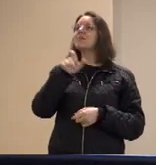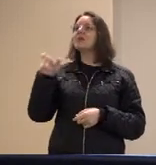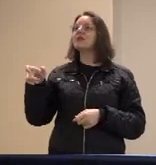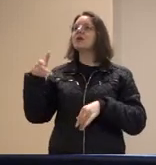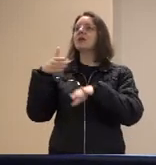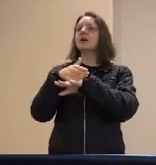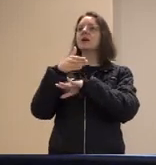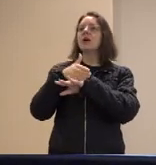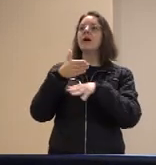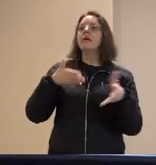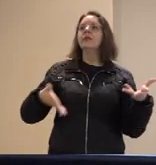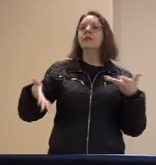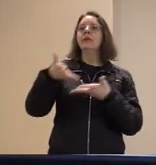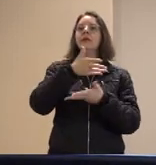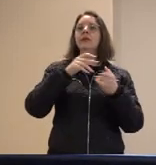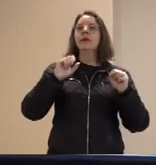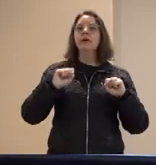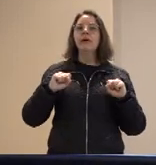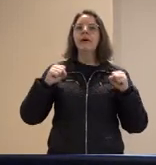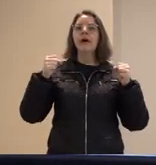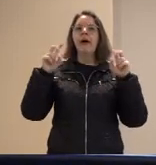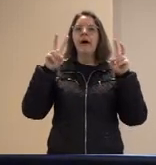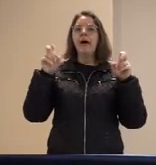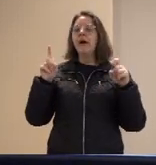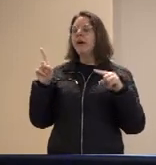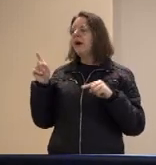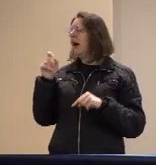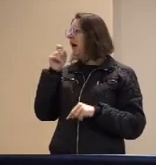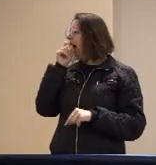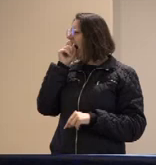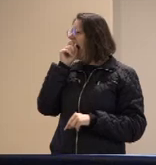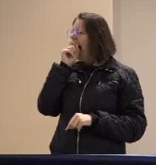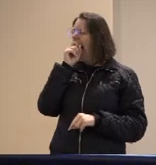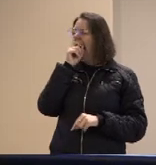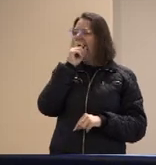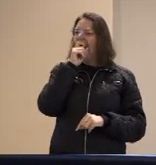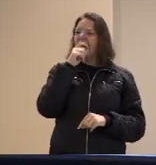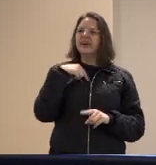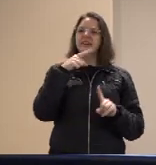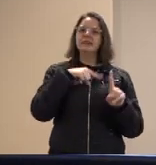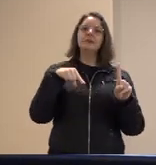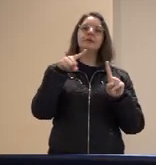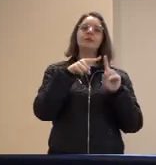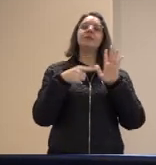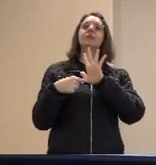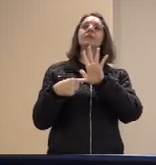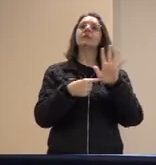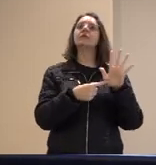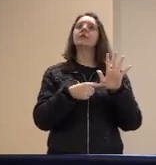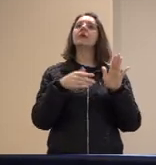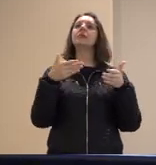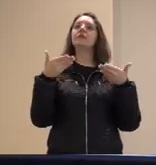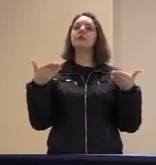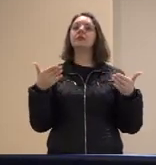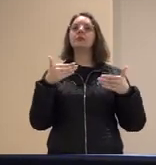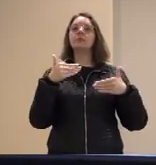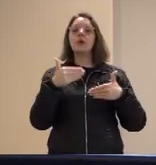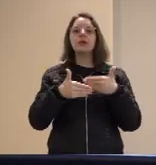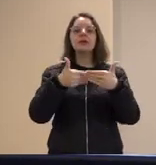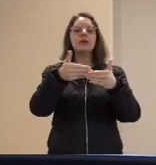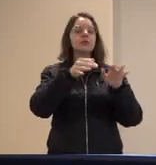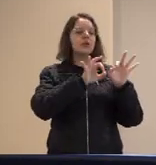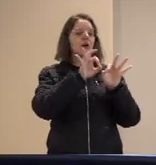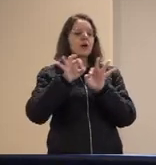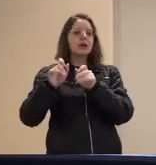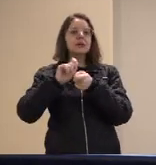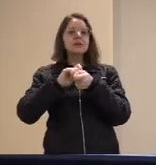envolvidas, engajadas nessa temática. Eu fiquei com a missão de apresentar, então, o processo do reordenamento a